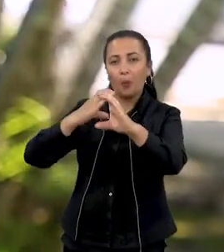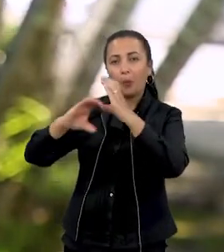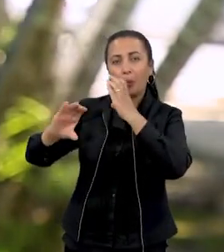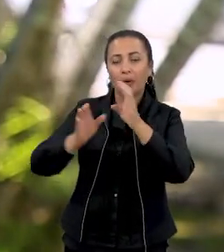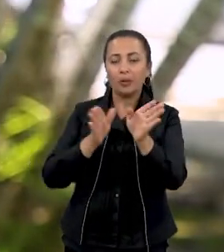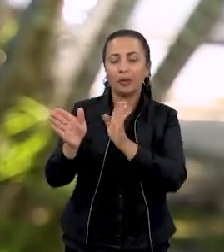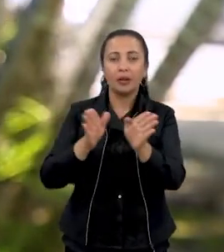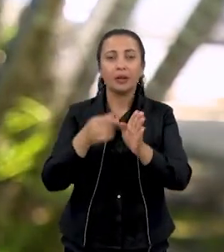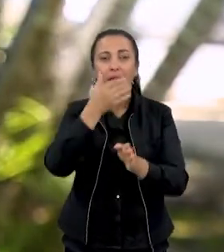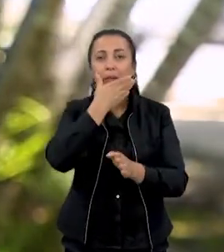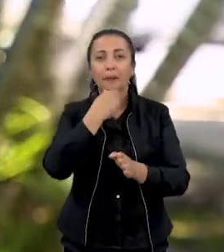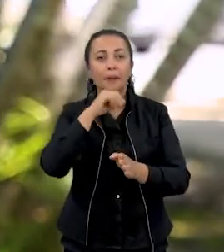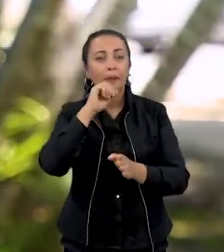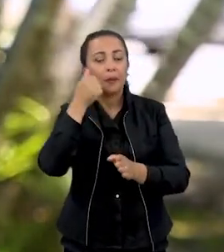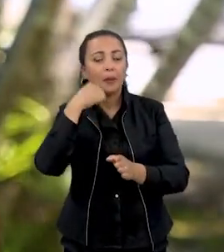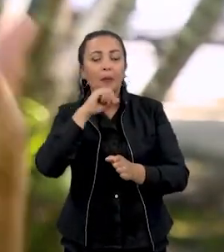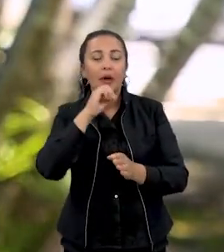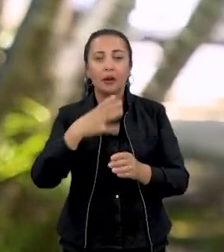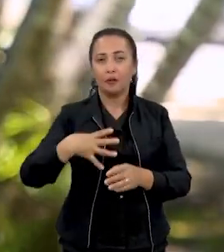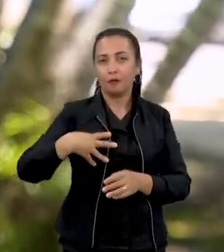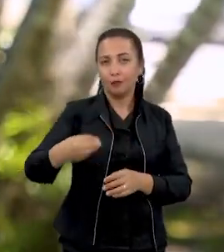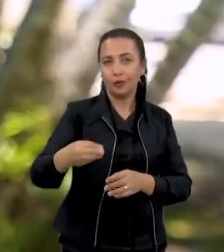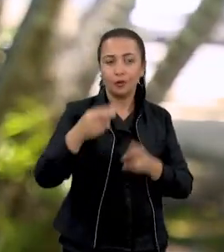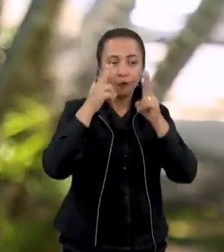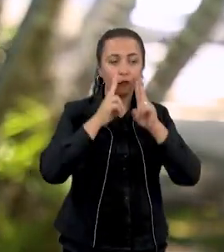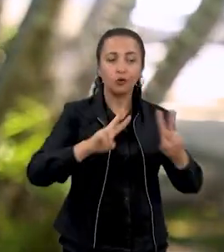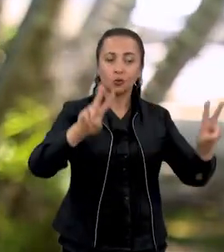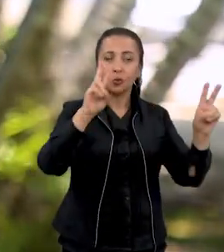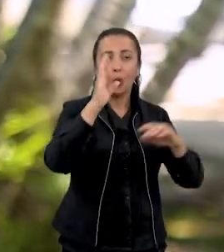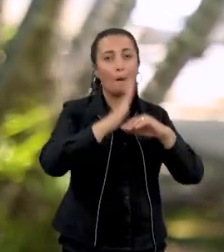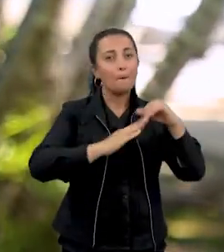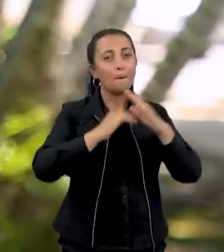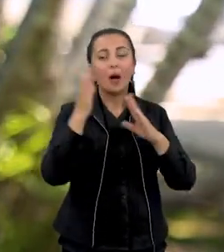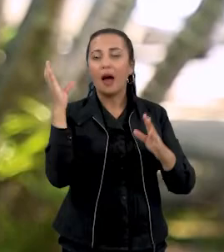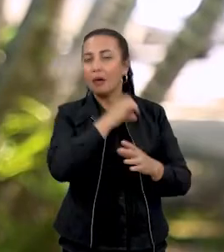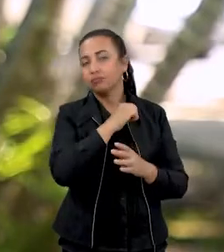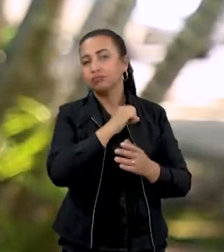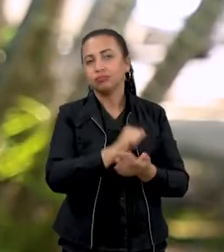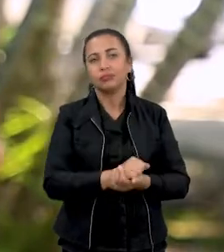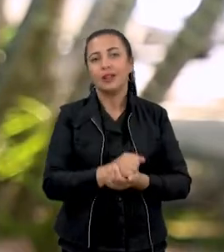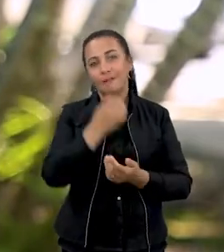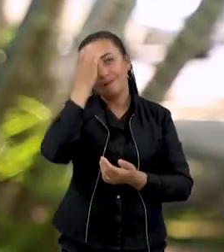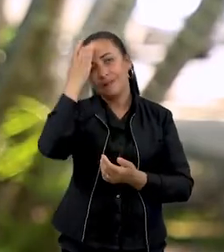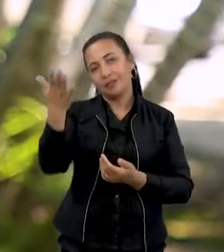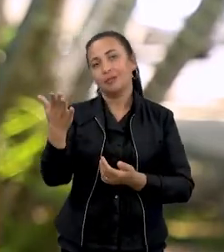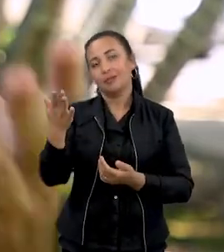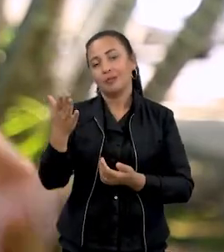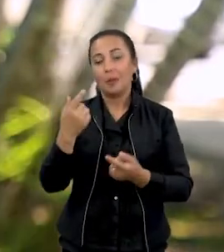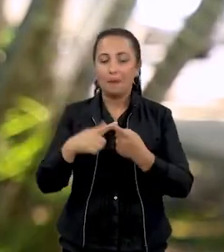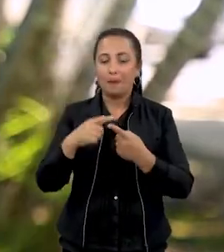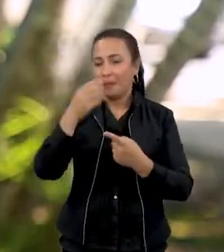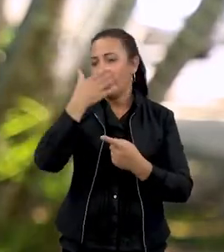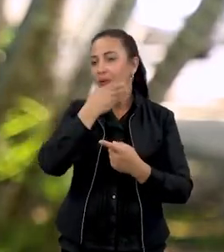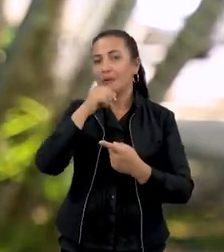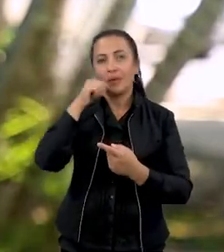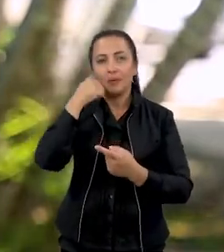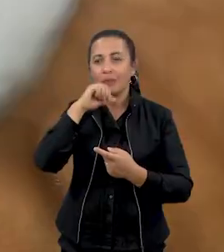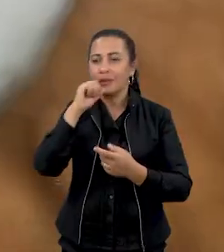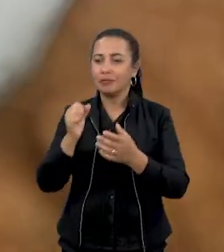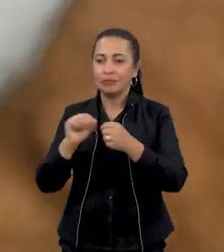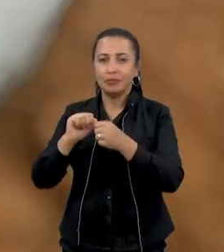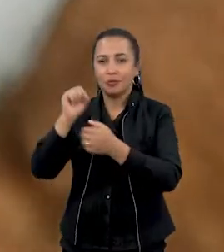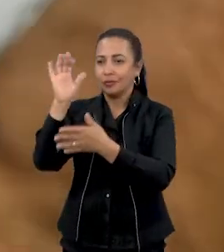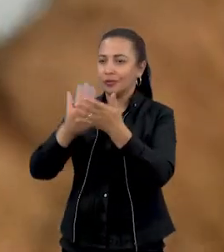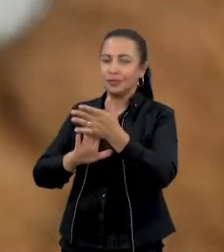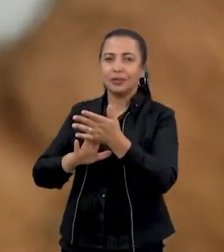de comunicação entre pais e filhos de uma maneira mais visual e prática, porque a ideia é justamente essa, que o pai vá, crie uma atividade, essa atividade